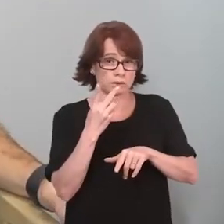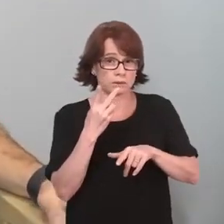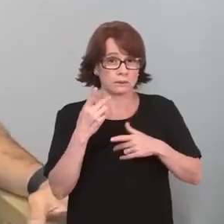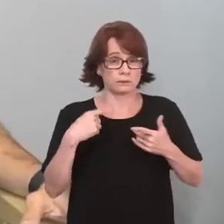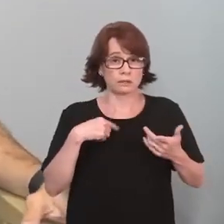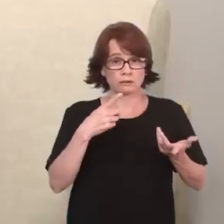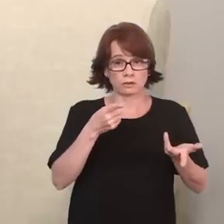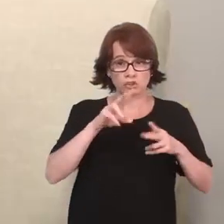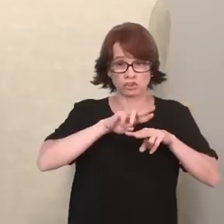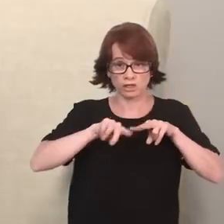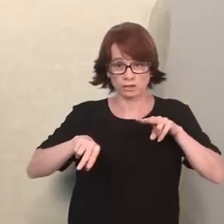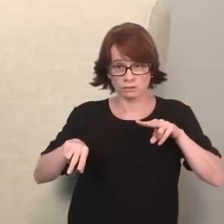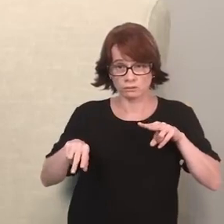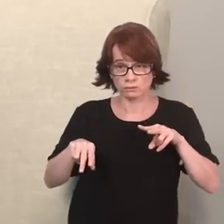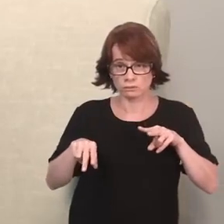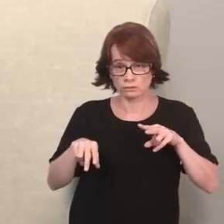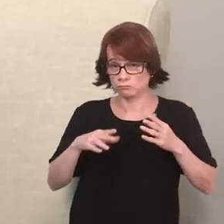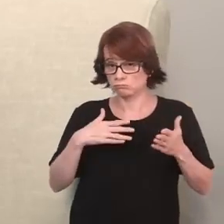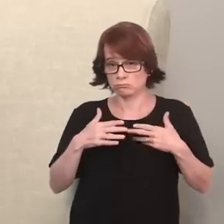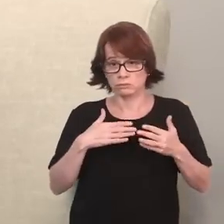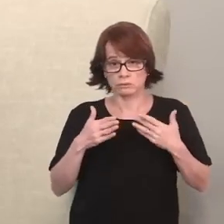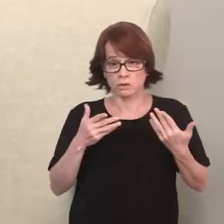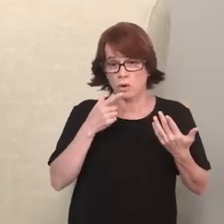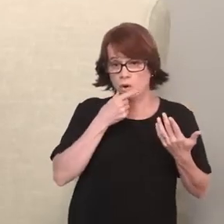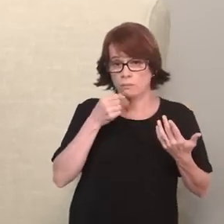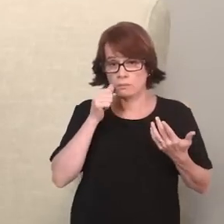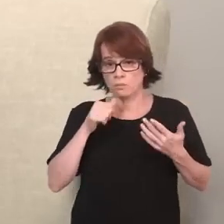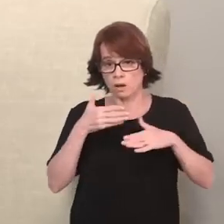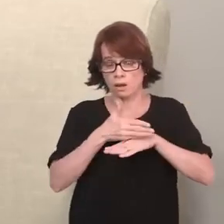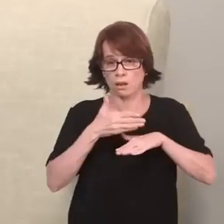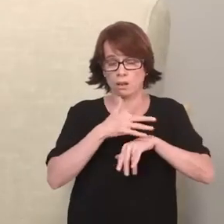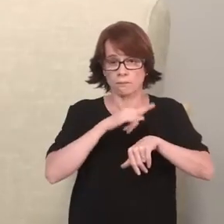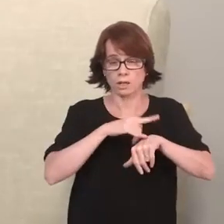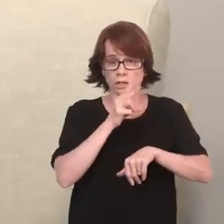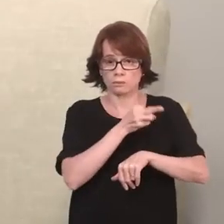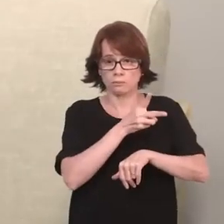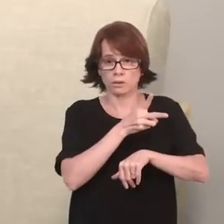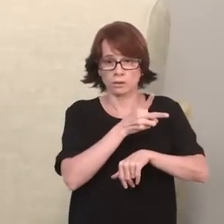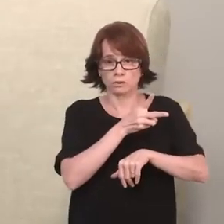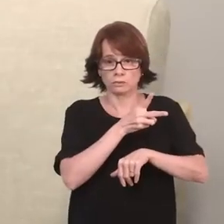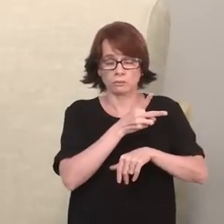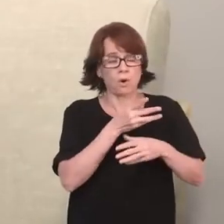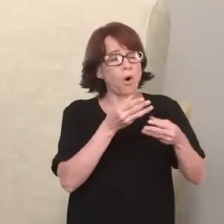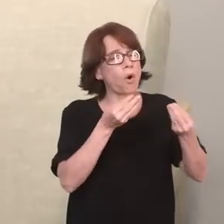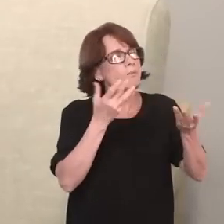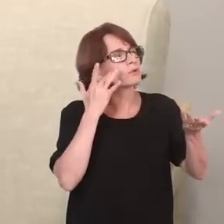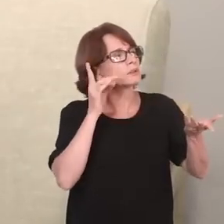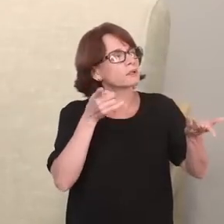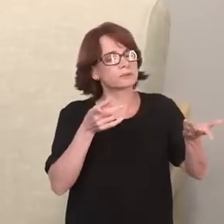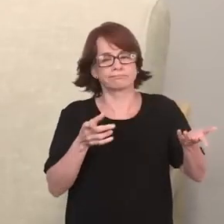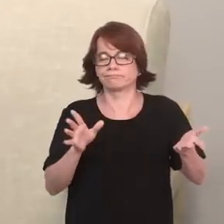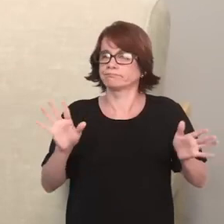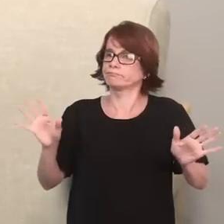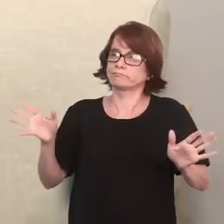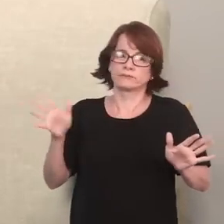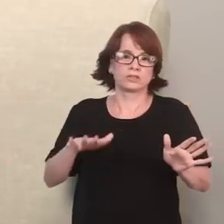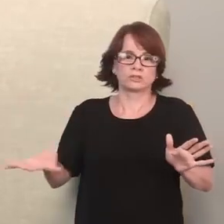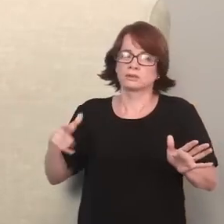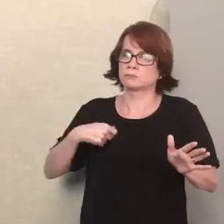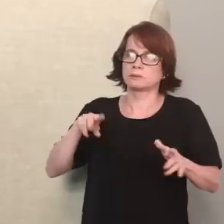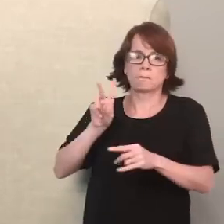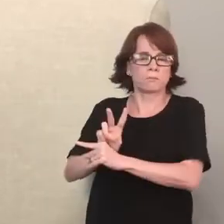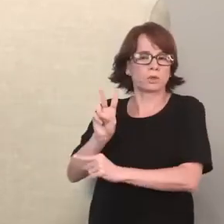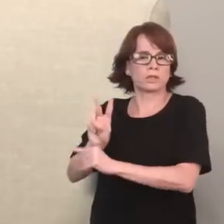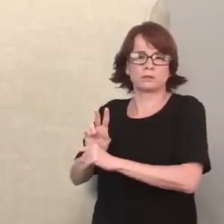para as crianças? Não, gente, isso é um absurdo sem tamanho. Porque as crianças elas têm que ser protegidas, né? Muitas vezes a criança não